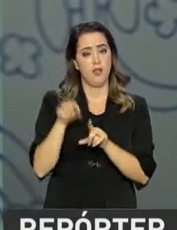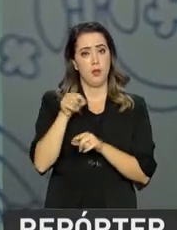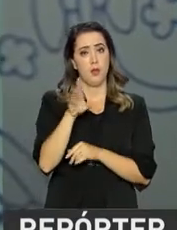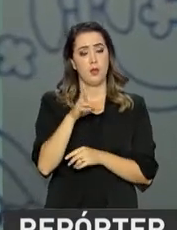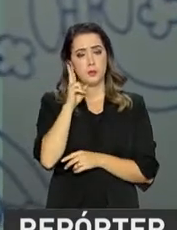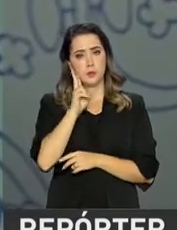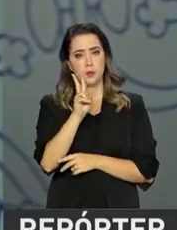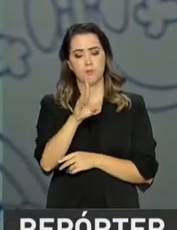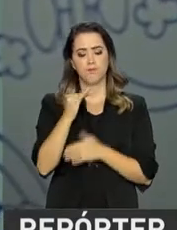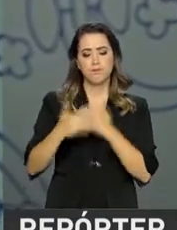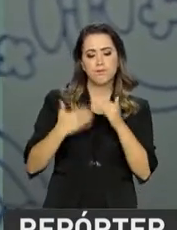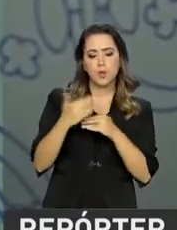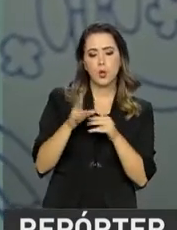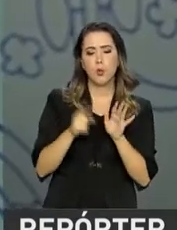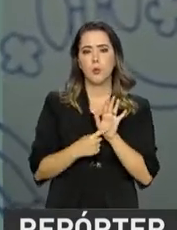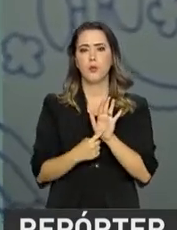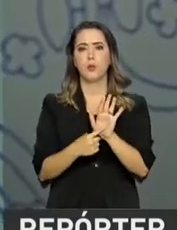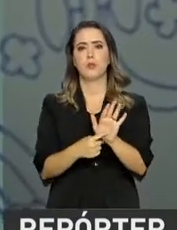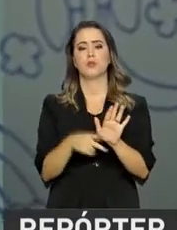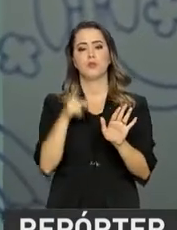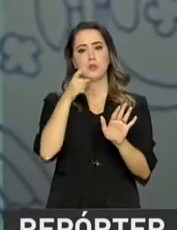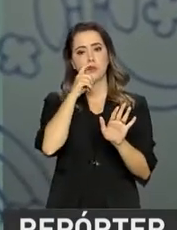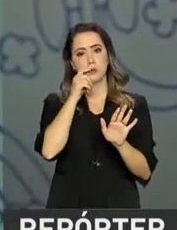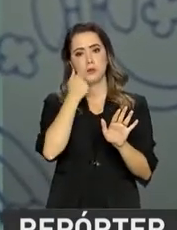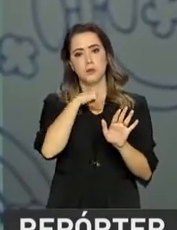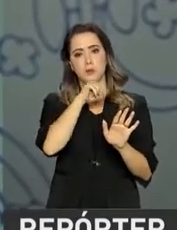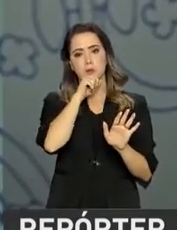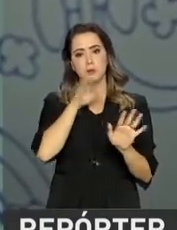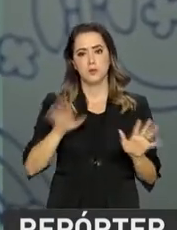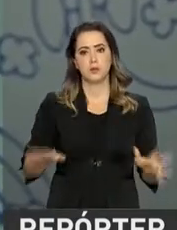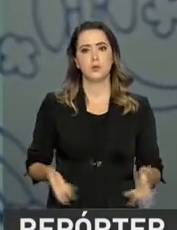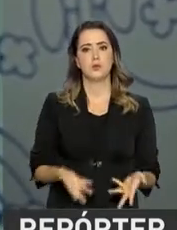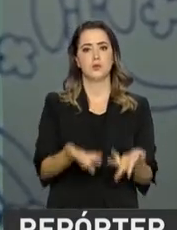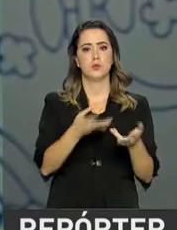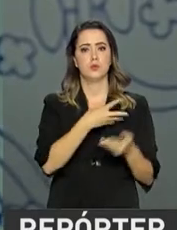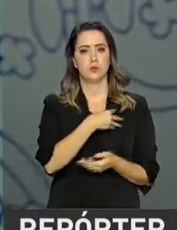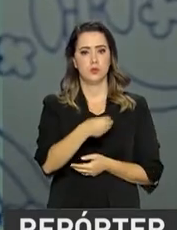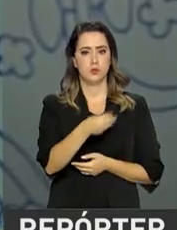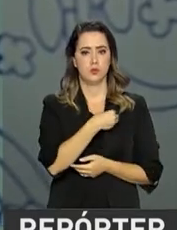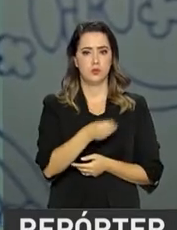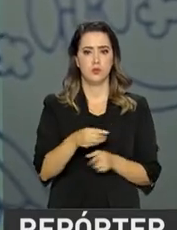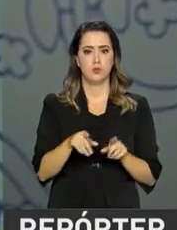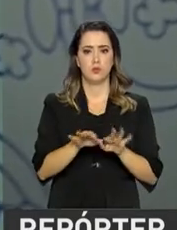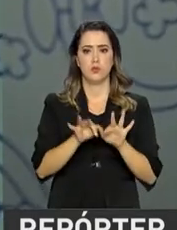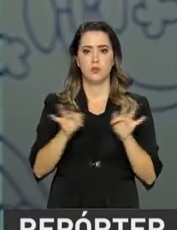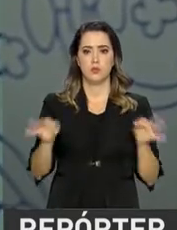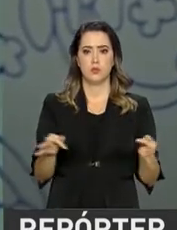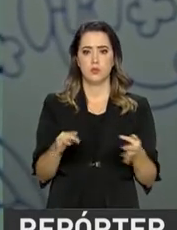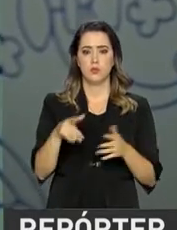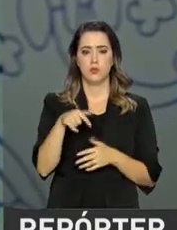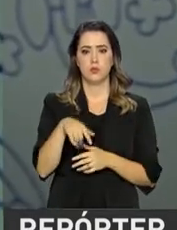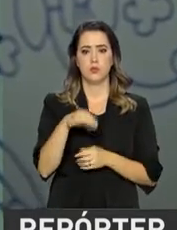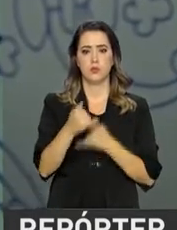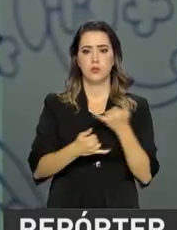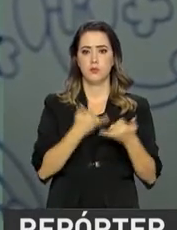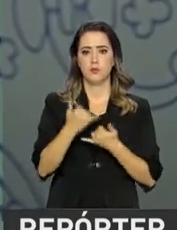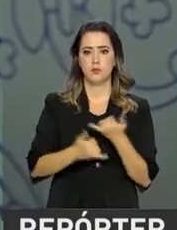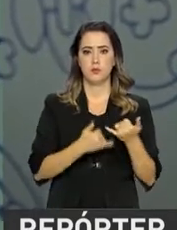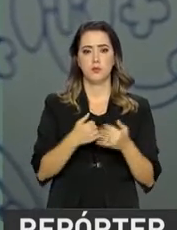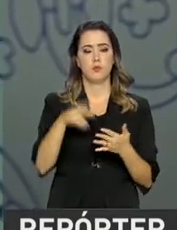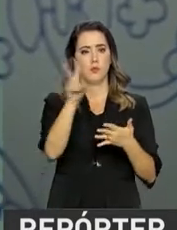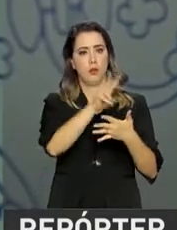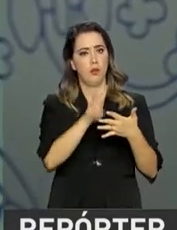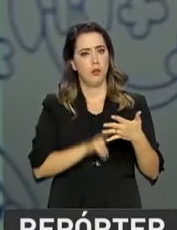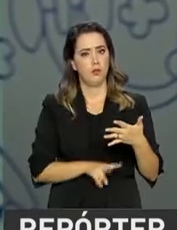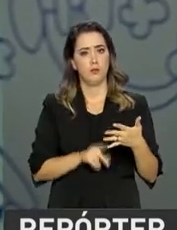crianças, mostram aos pais a melhor maneira de estimular os seus filhos a partir de atos simples, como brincadeiras,